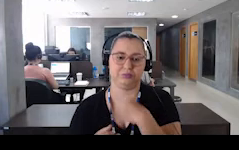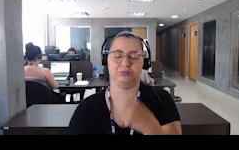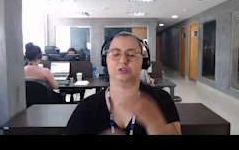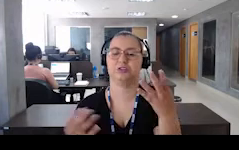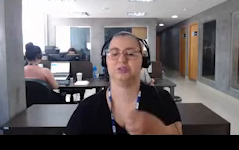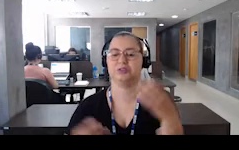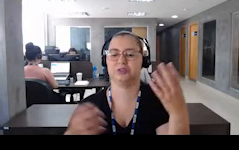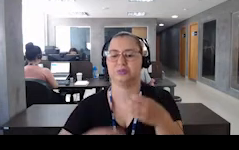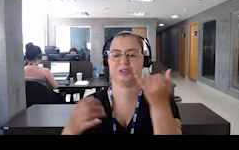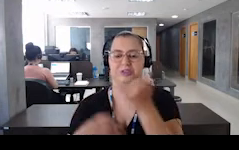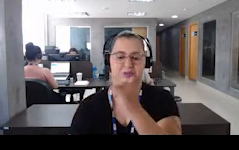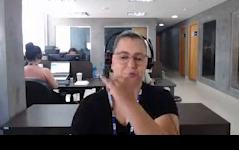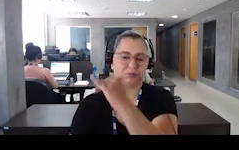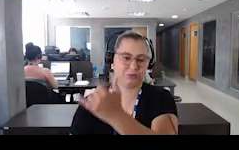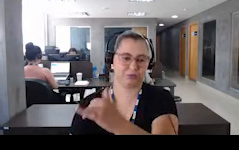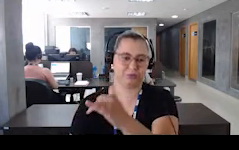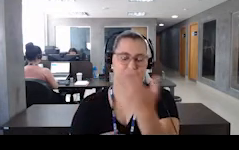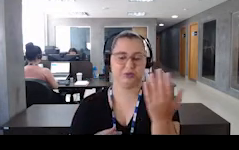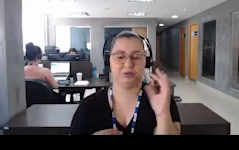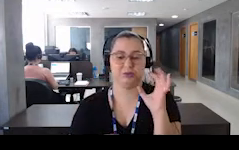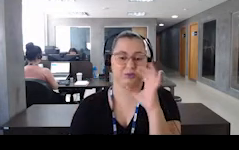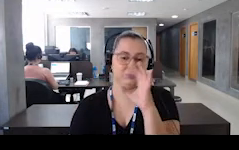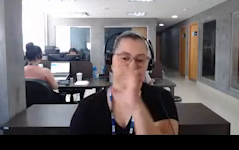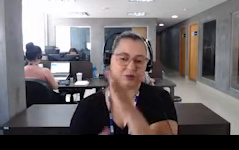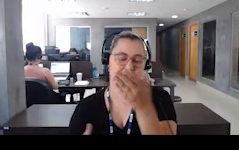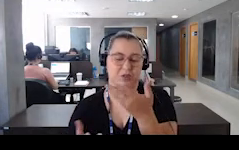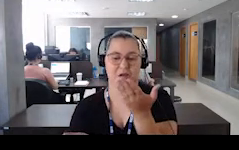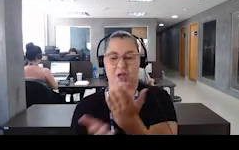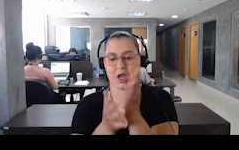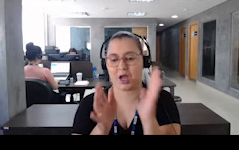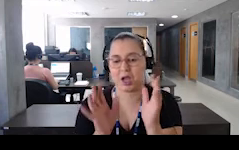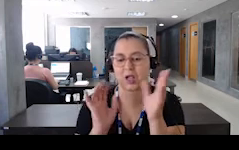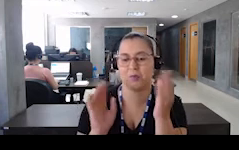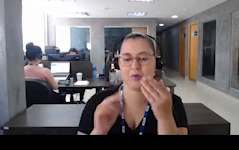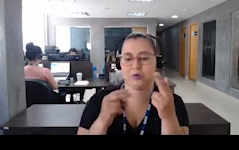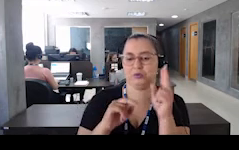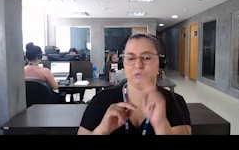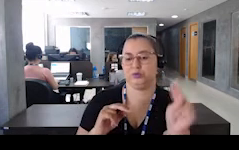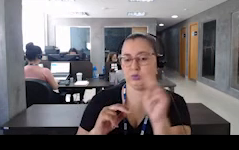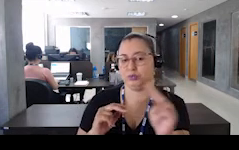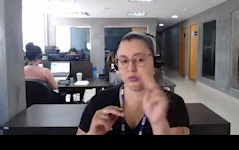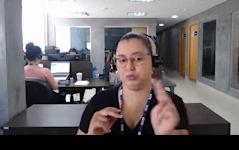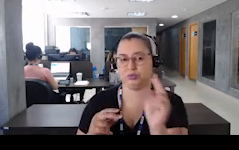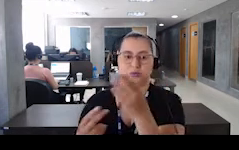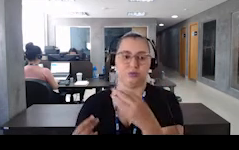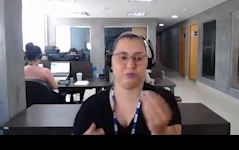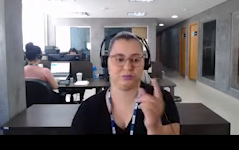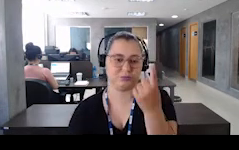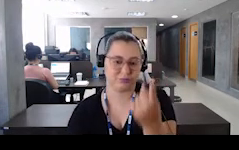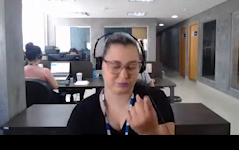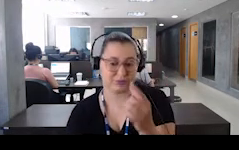vamos dizer, desperdiçava muita energia na forma de energia térmica. Por isso que acabou que ela caiu em desuso, né? De hoje em dia se